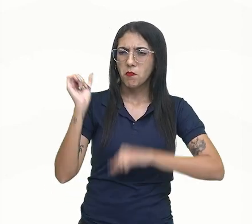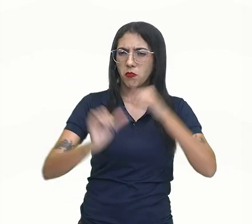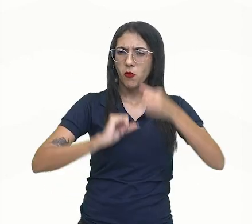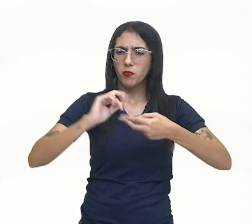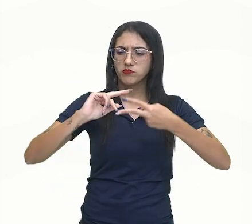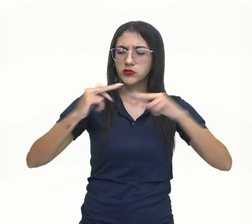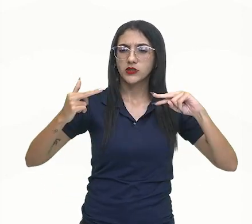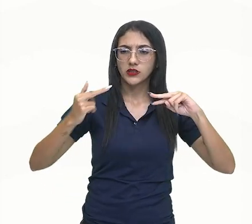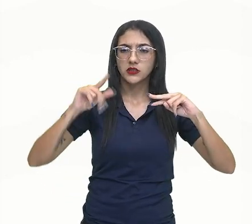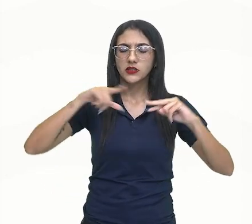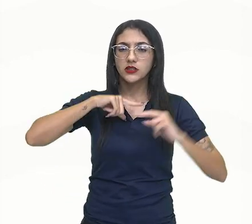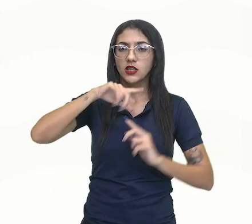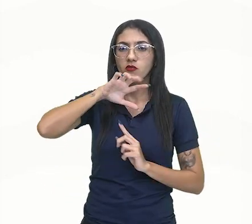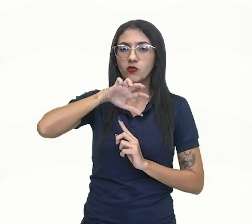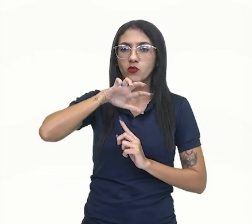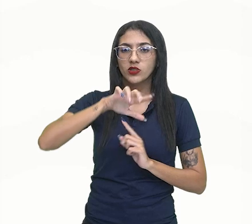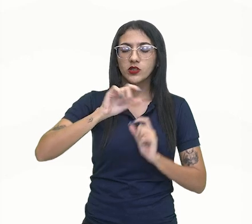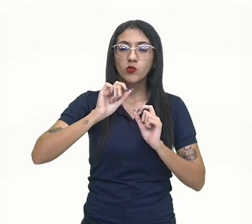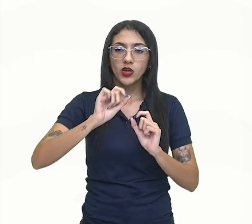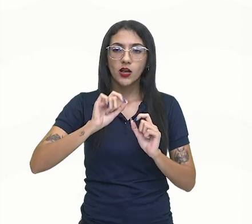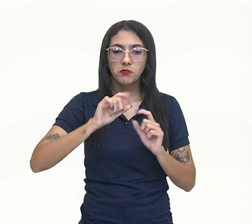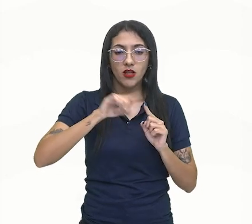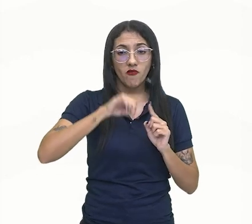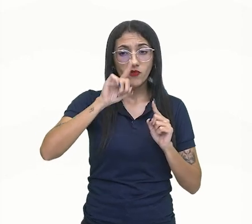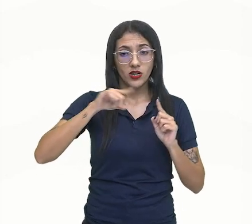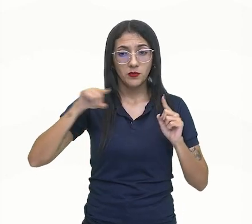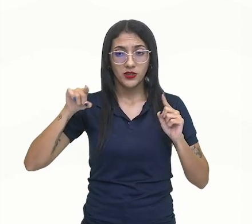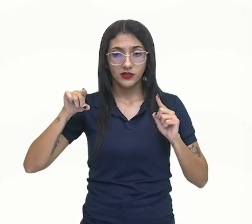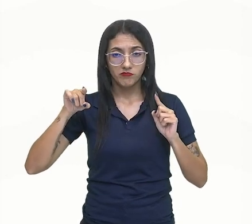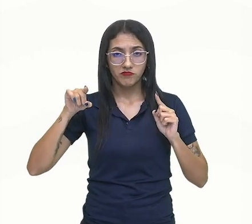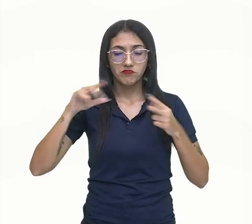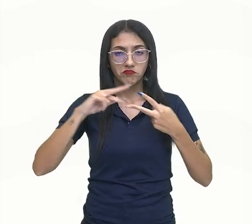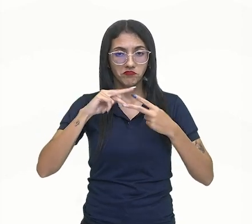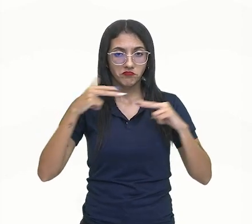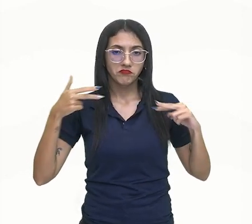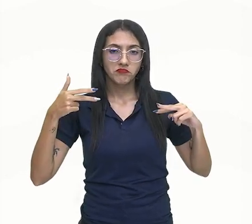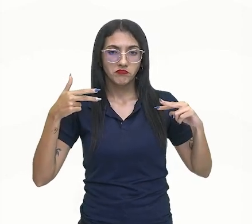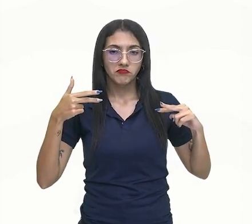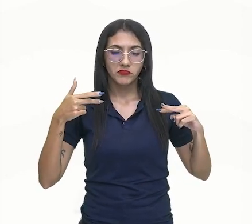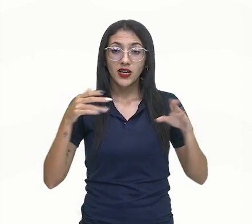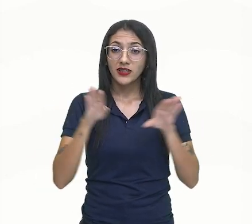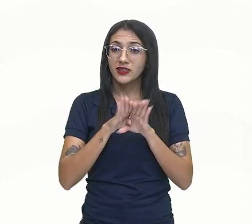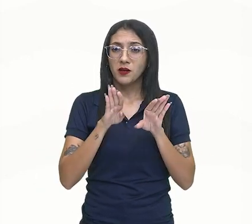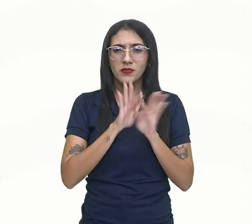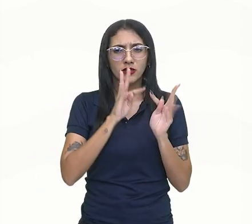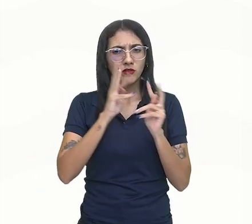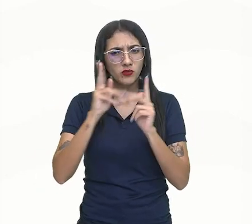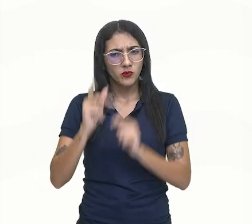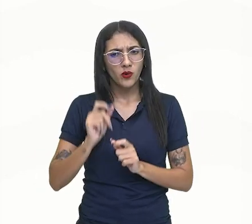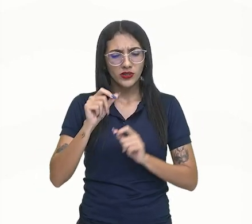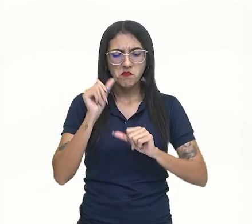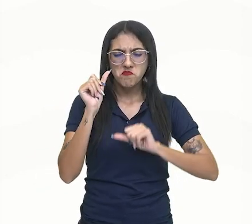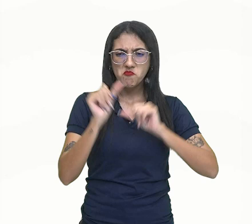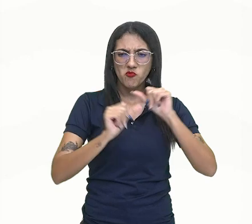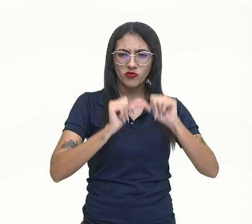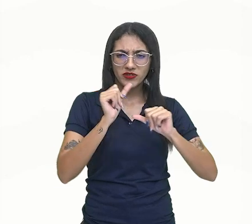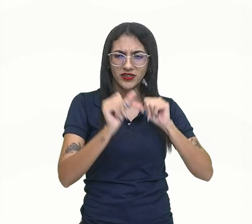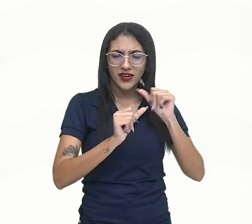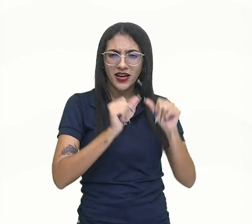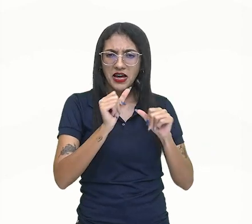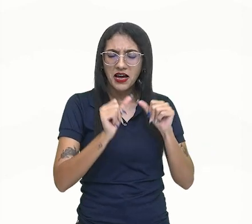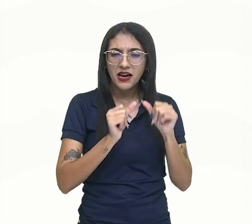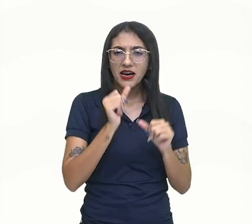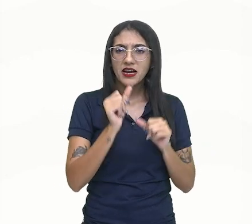ela vai influenciar na variabilidade genética e também todas as recombinações,